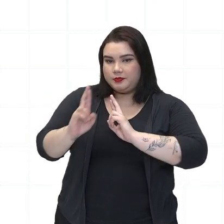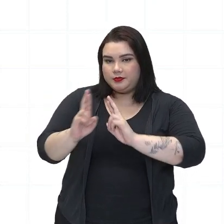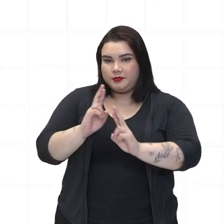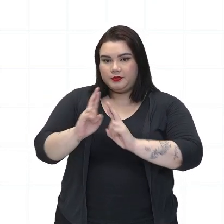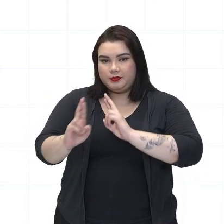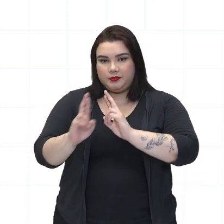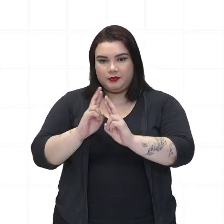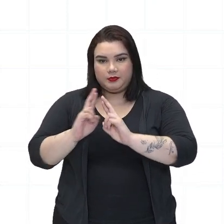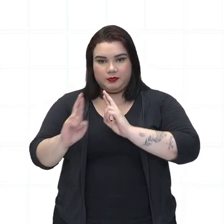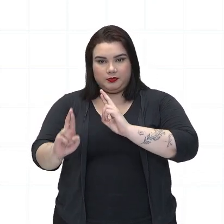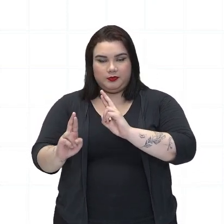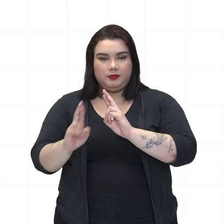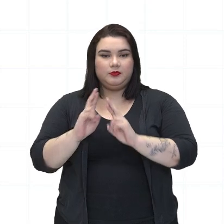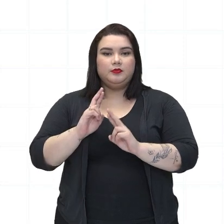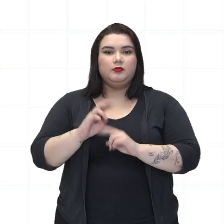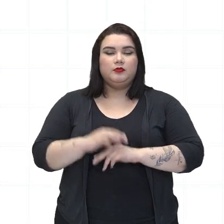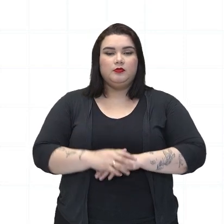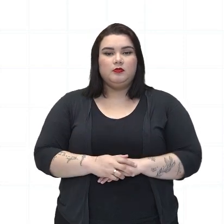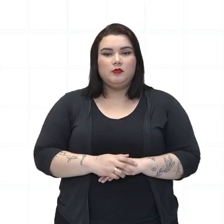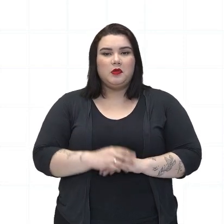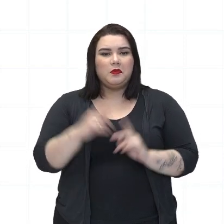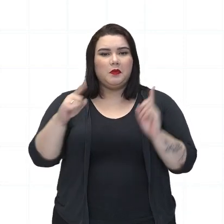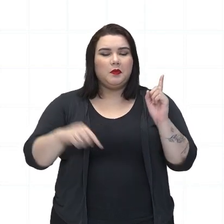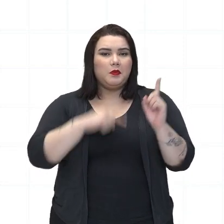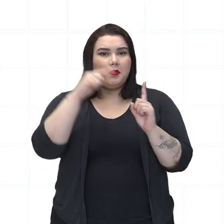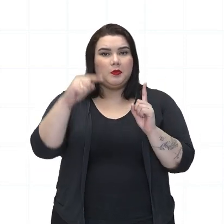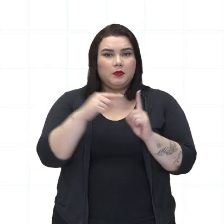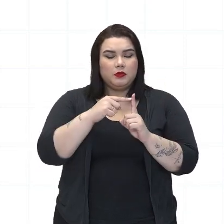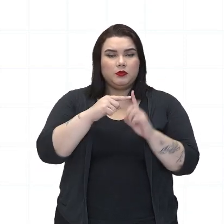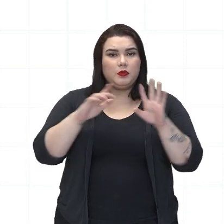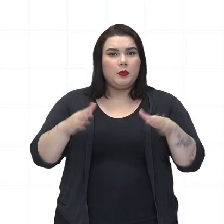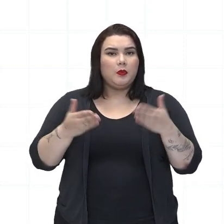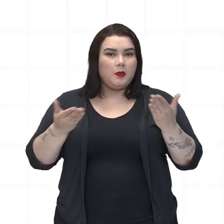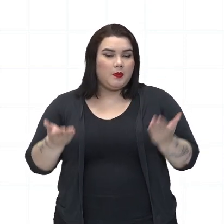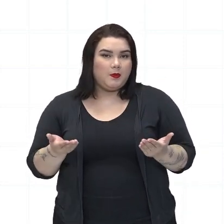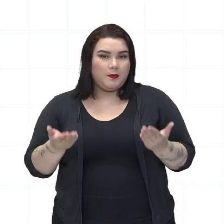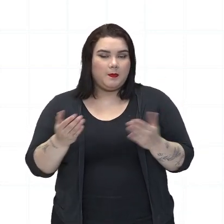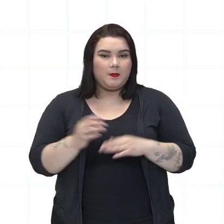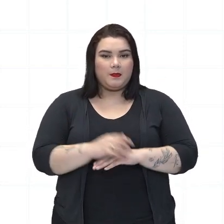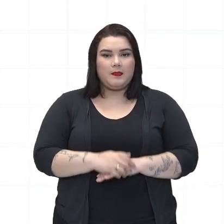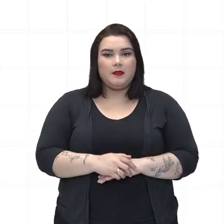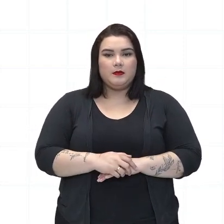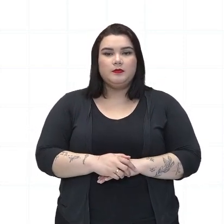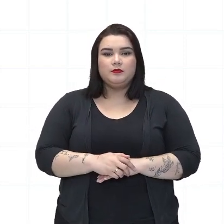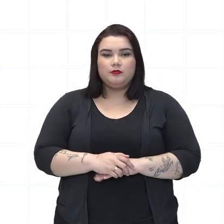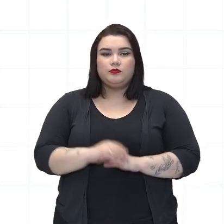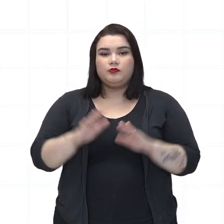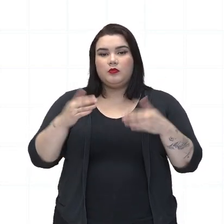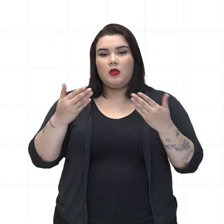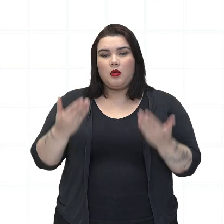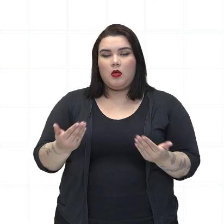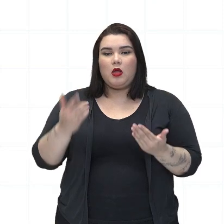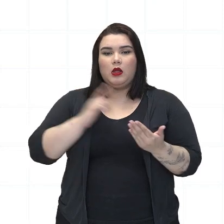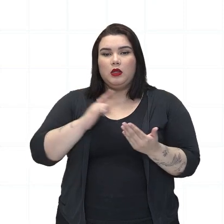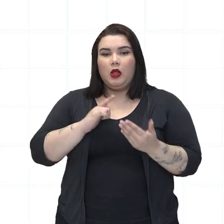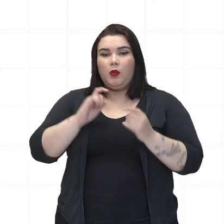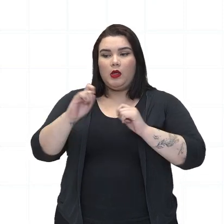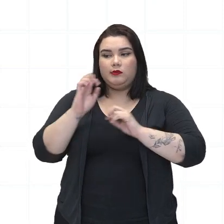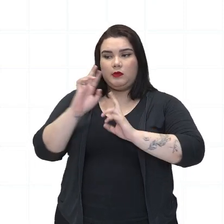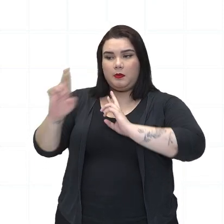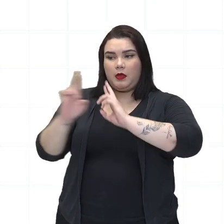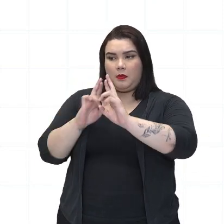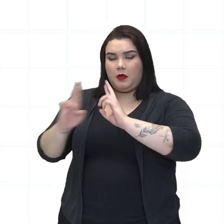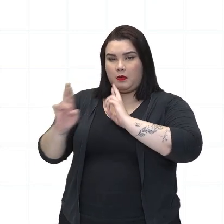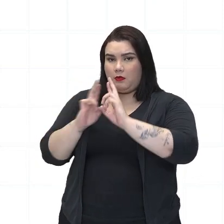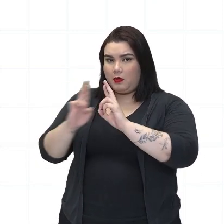entrevistas. Interviews. Qual é o objetivo dos interviews? Tem por objetivo obter informações de